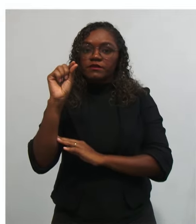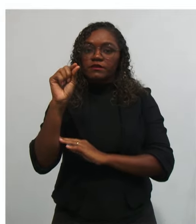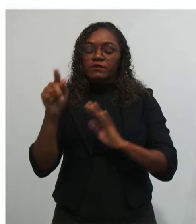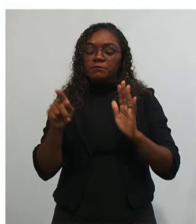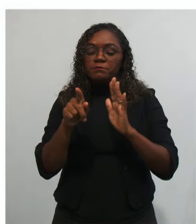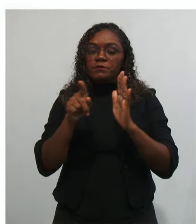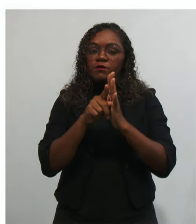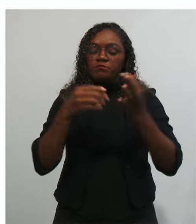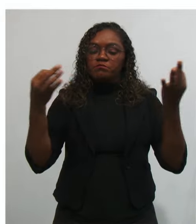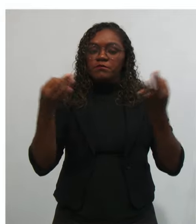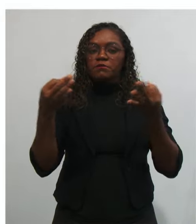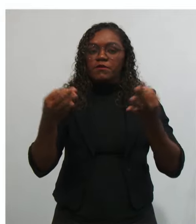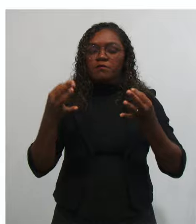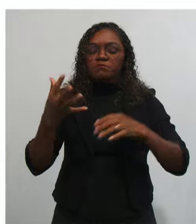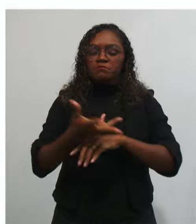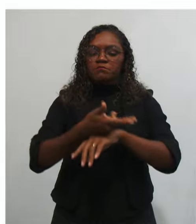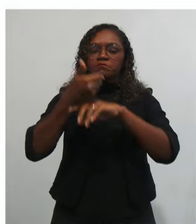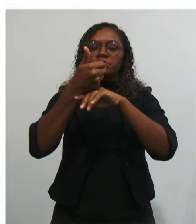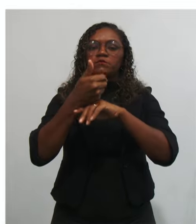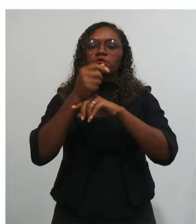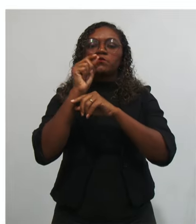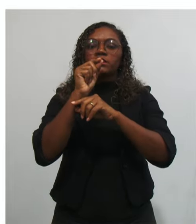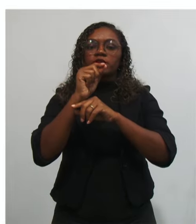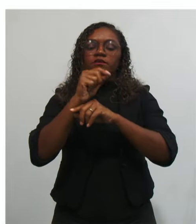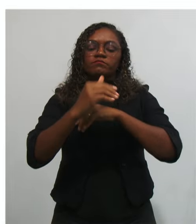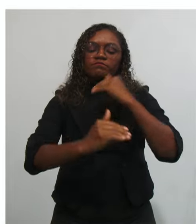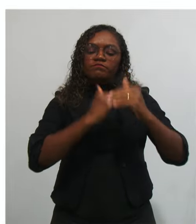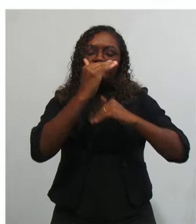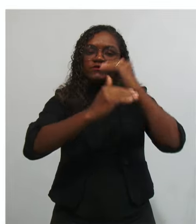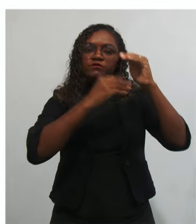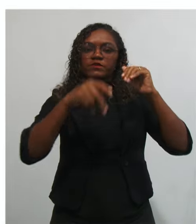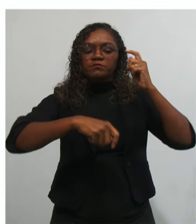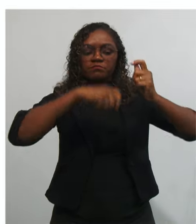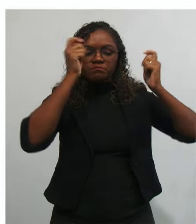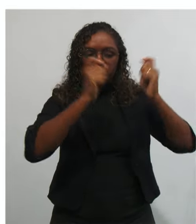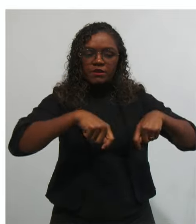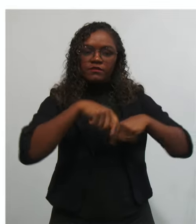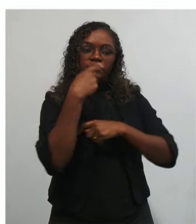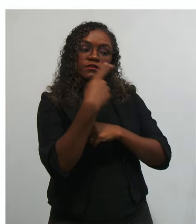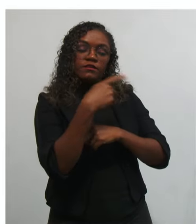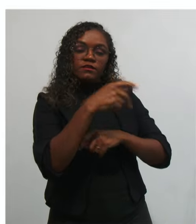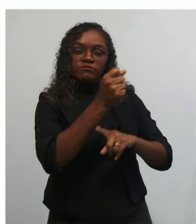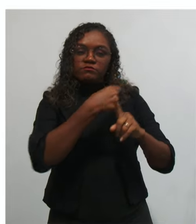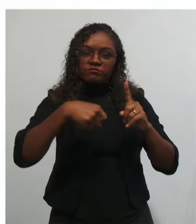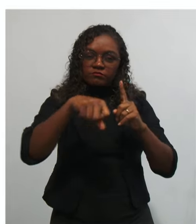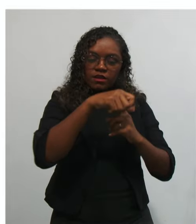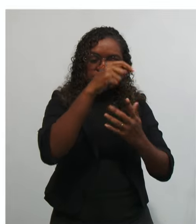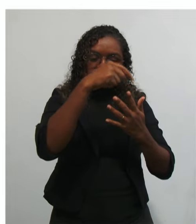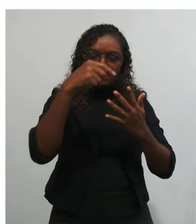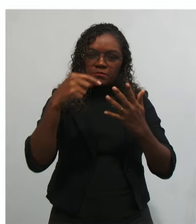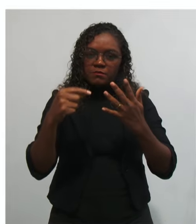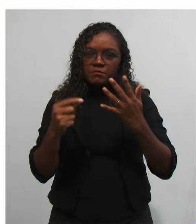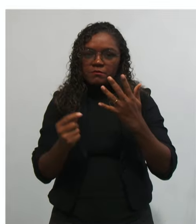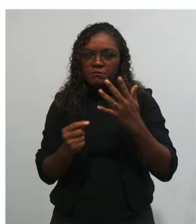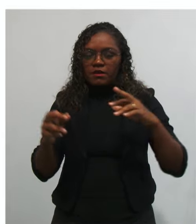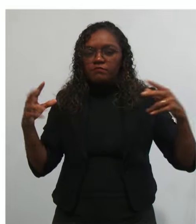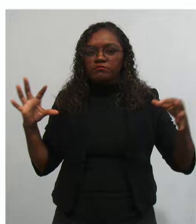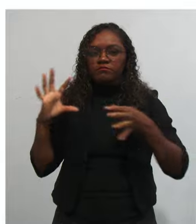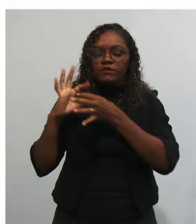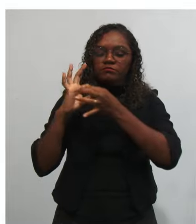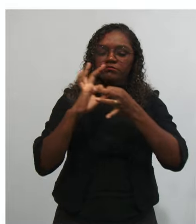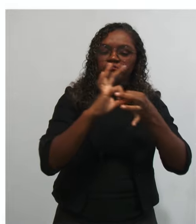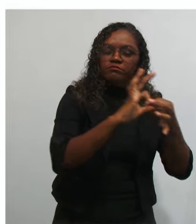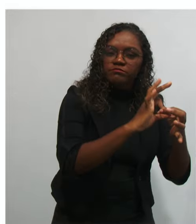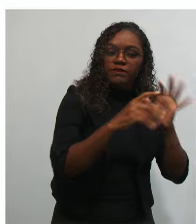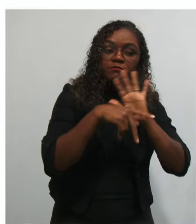plena uma educação que busca desenvol olver as competências e habilidades sociais em diferentes contextos da vida do